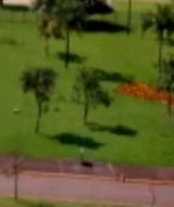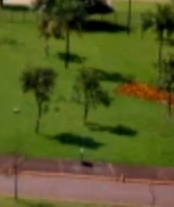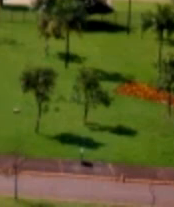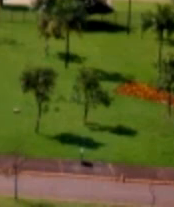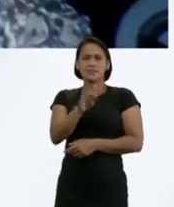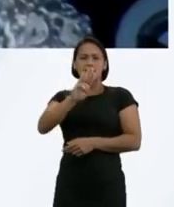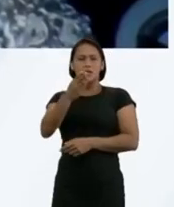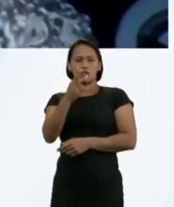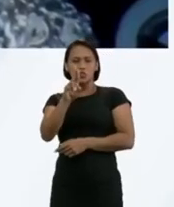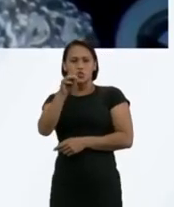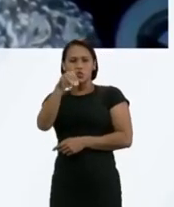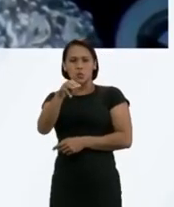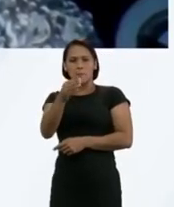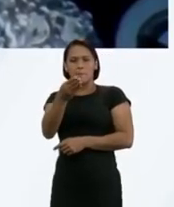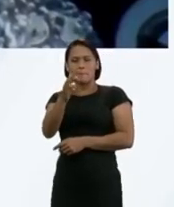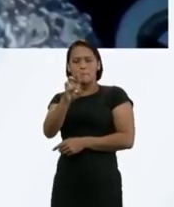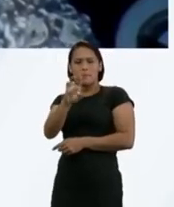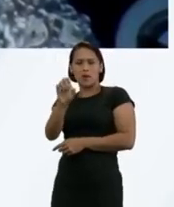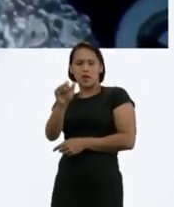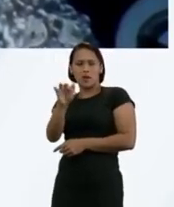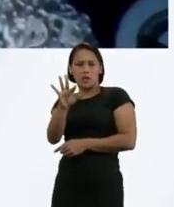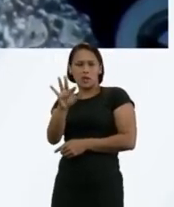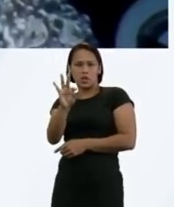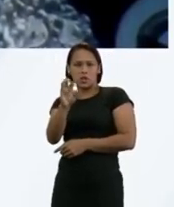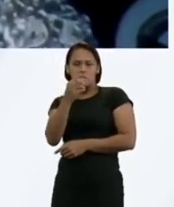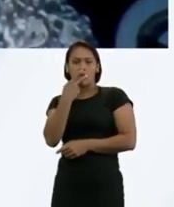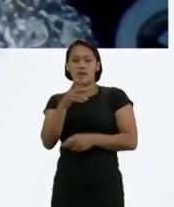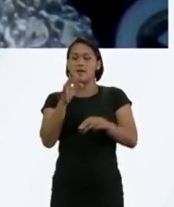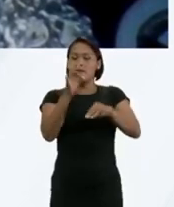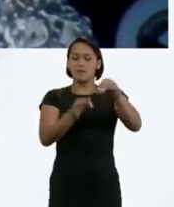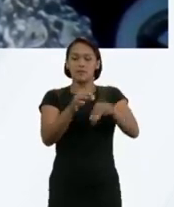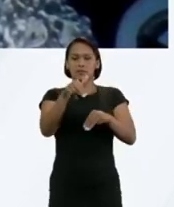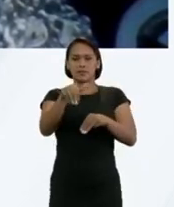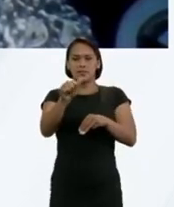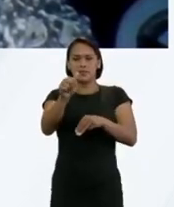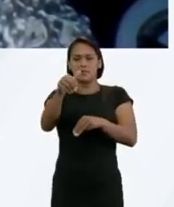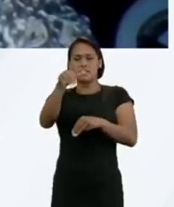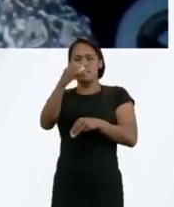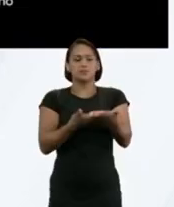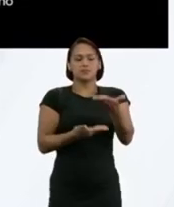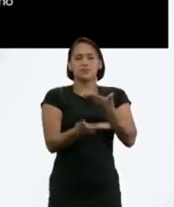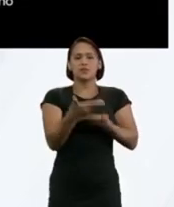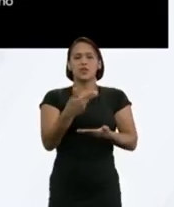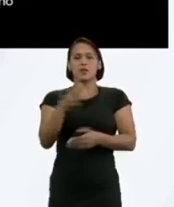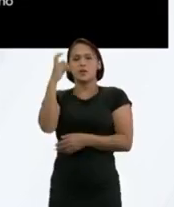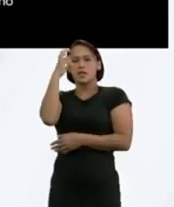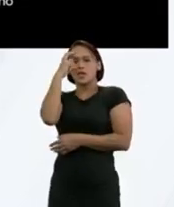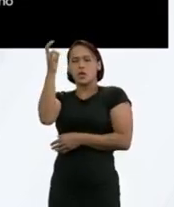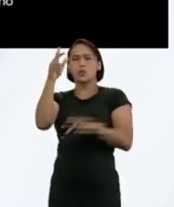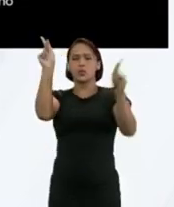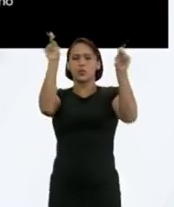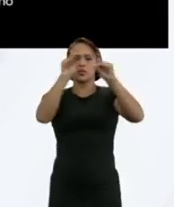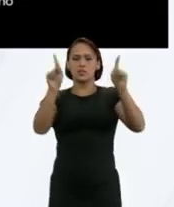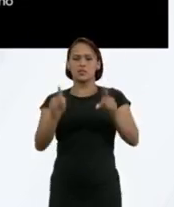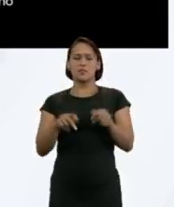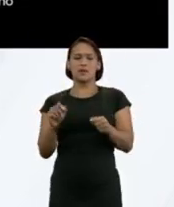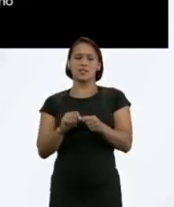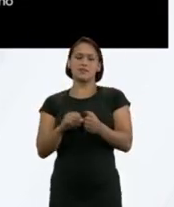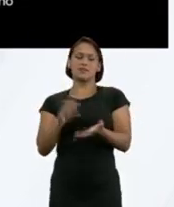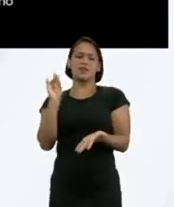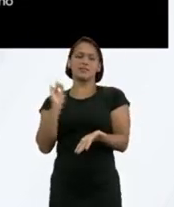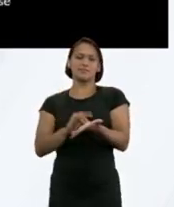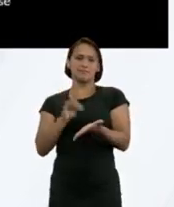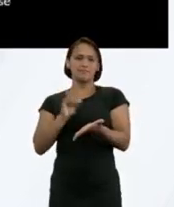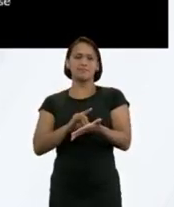projeto. O projeto é uma parceria da Comissão Multidisciplinar de Acessibilidade e Inclusão e o Centro de Formação e Gestão